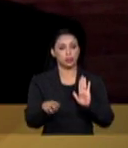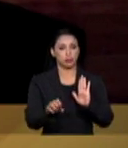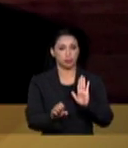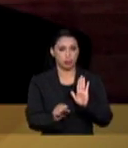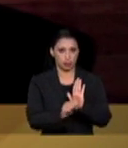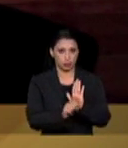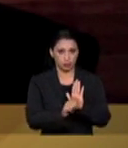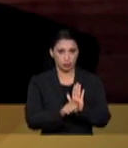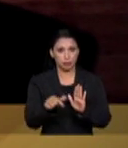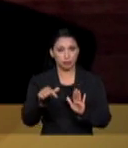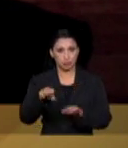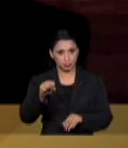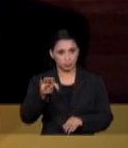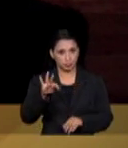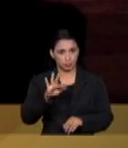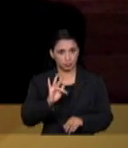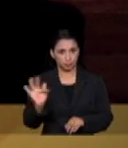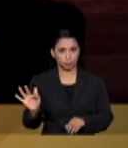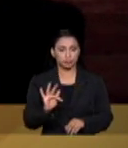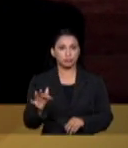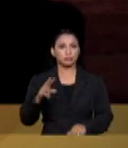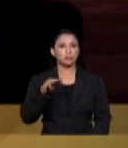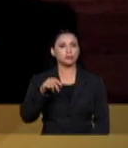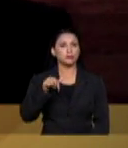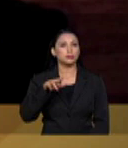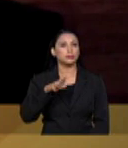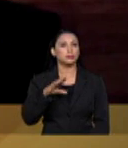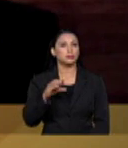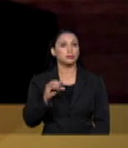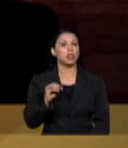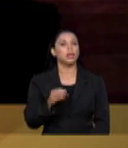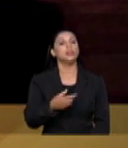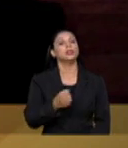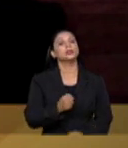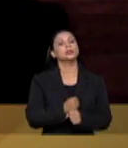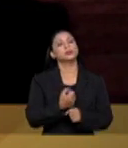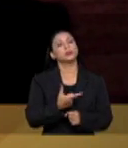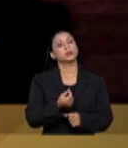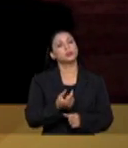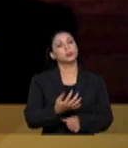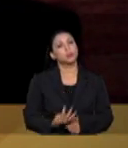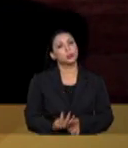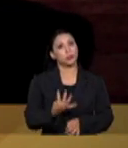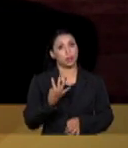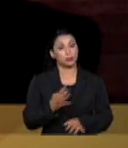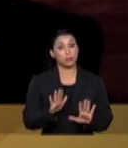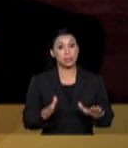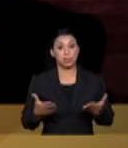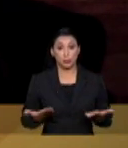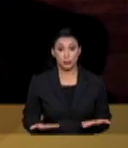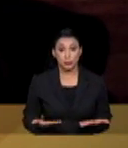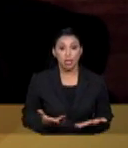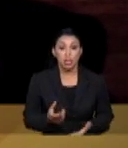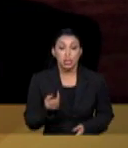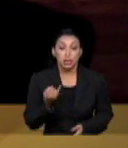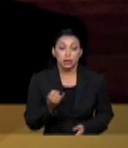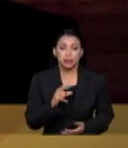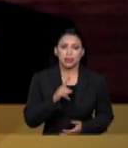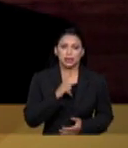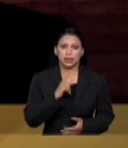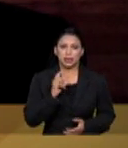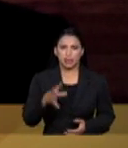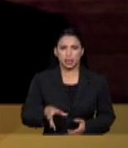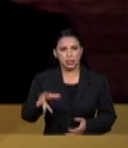neste tribunal Pleno em 22 de março de 2004 se por um lado a